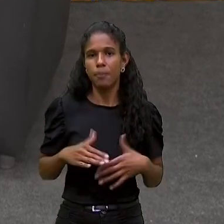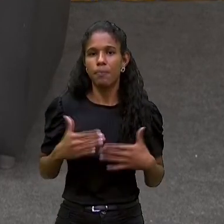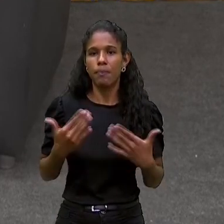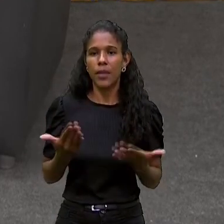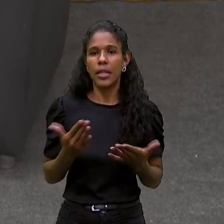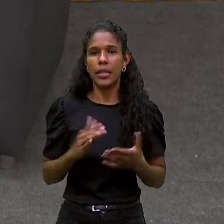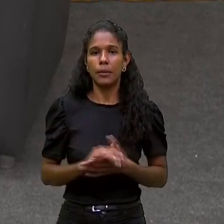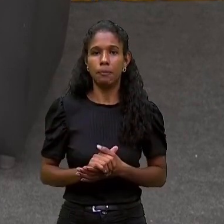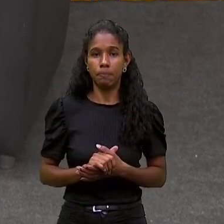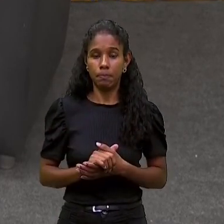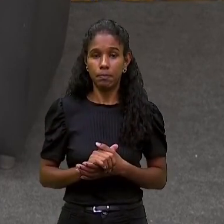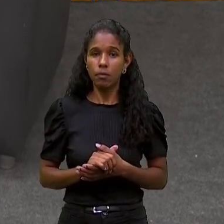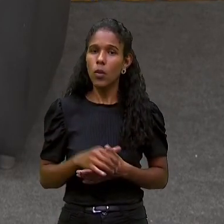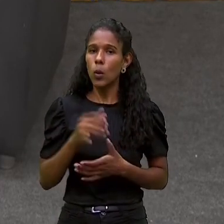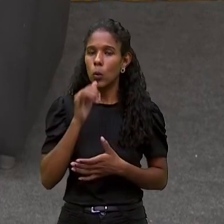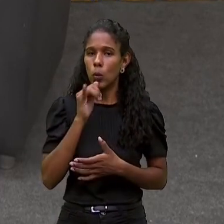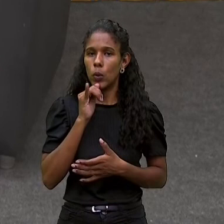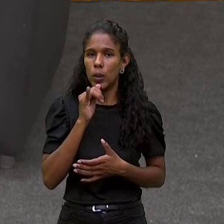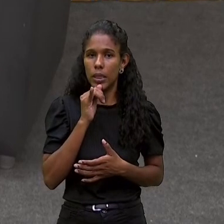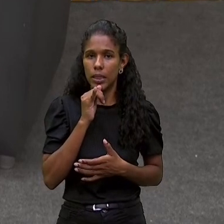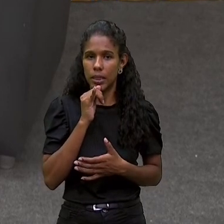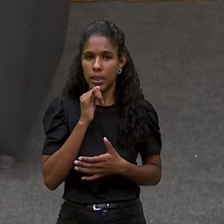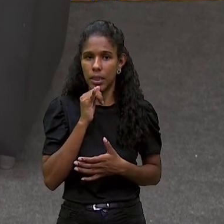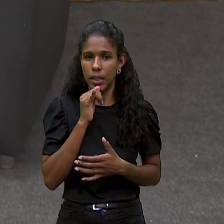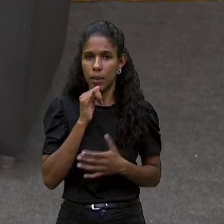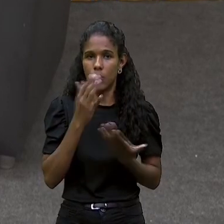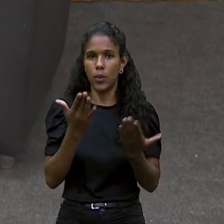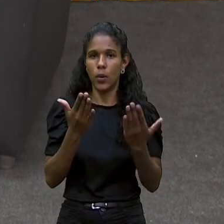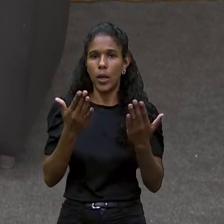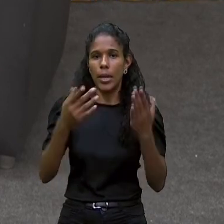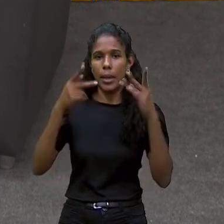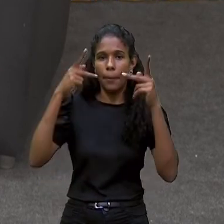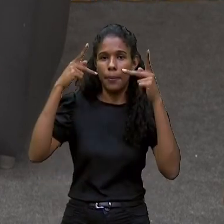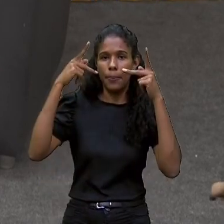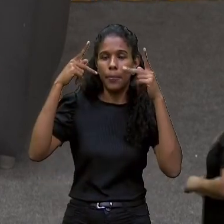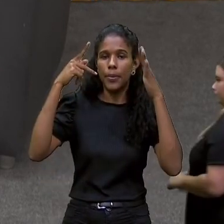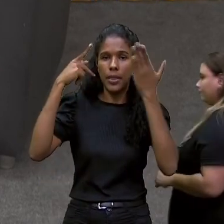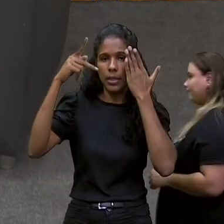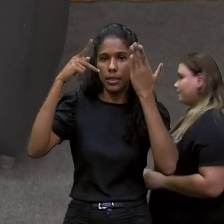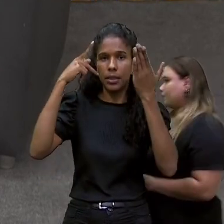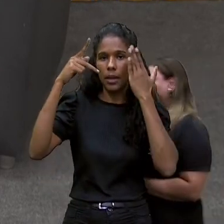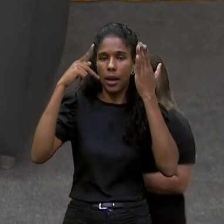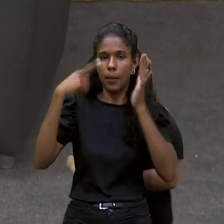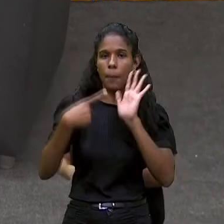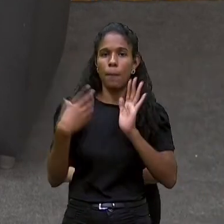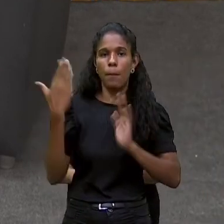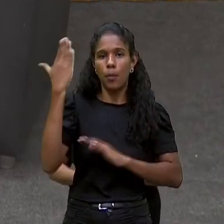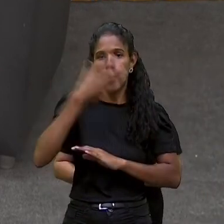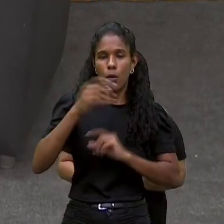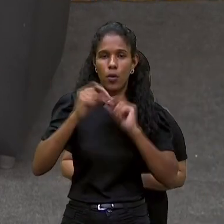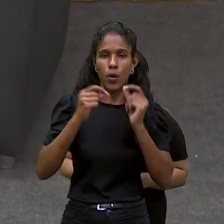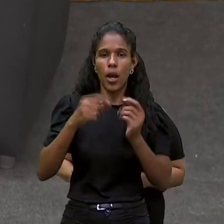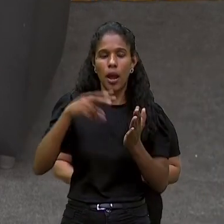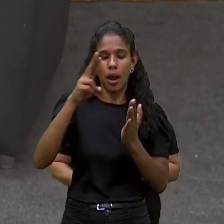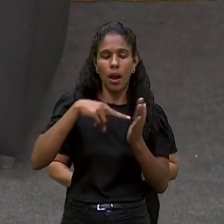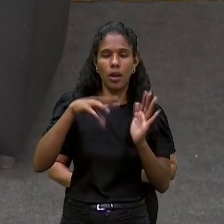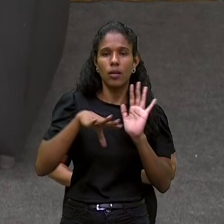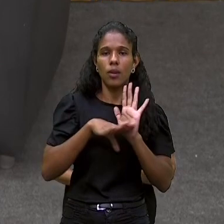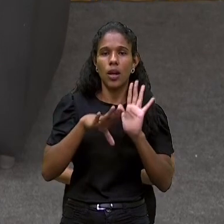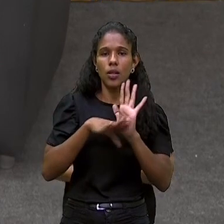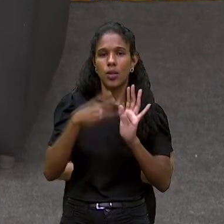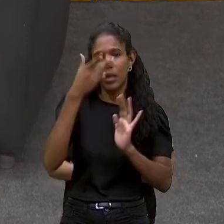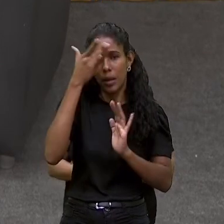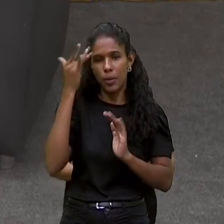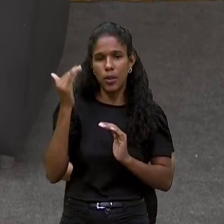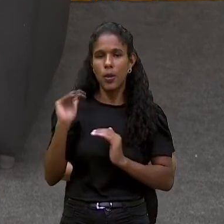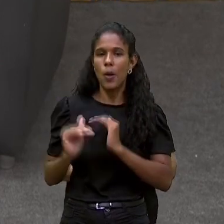questões psicológicas, questões da nossa rede neural, e como que a leitura pode e realmente influencia nessas questões, tá certo?